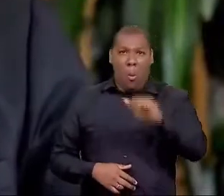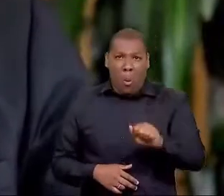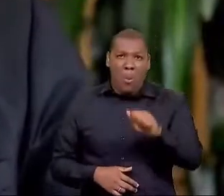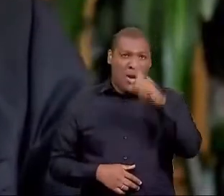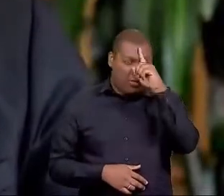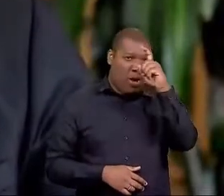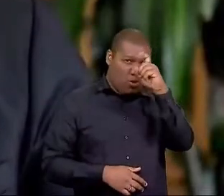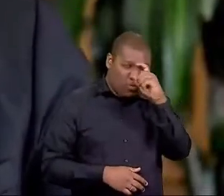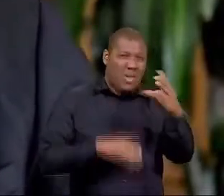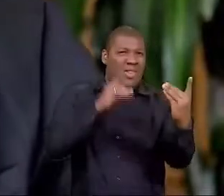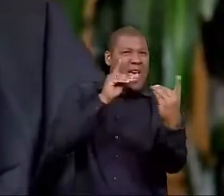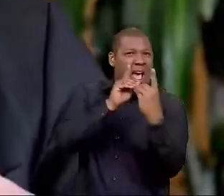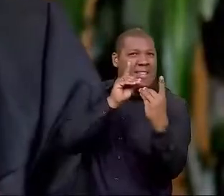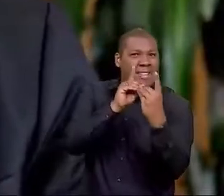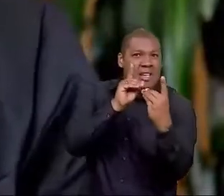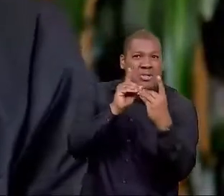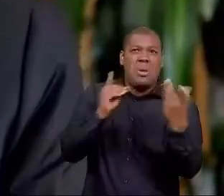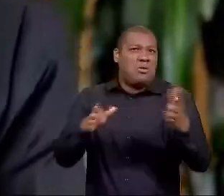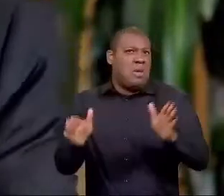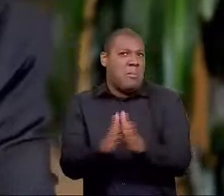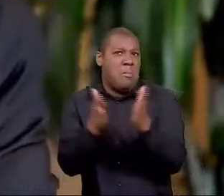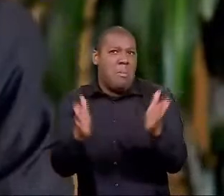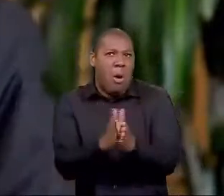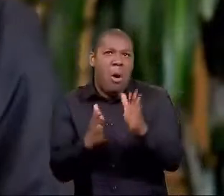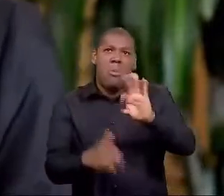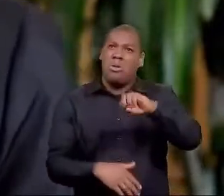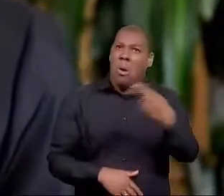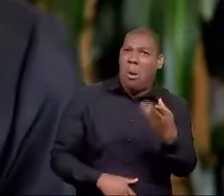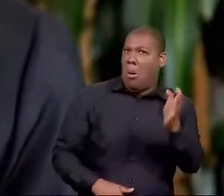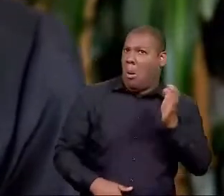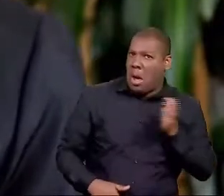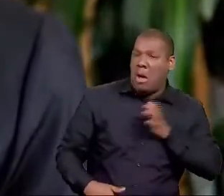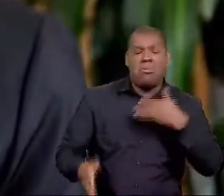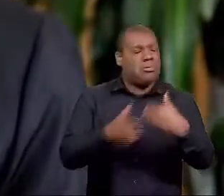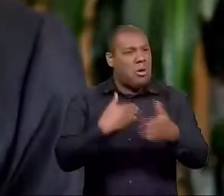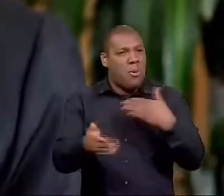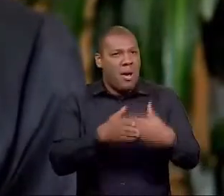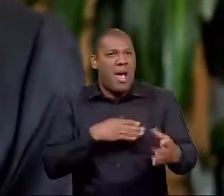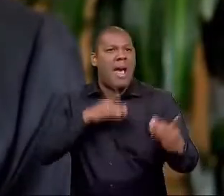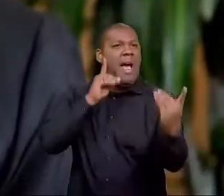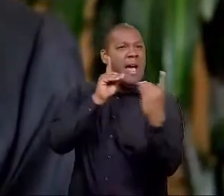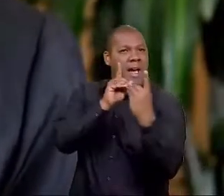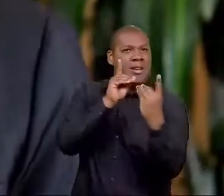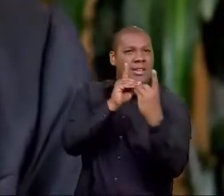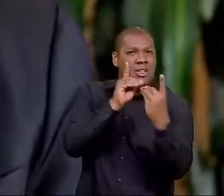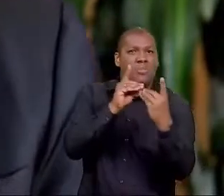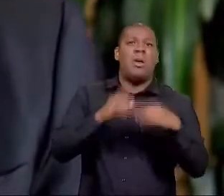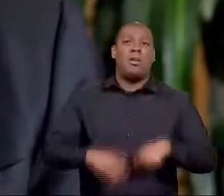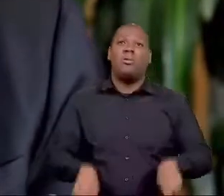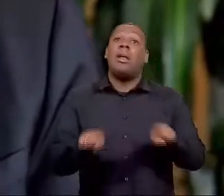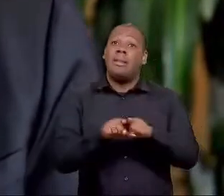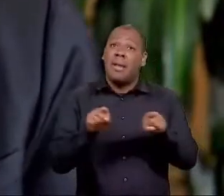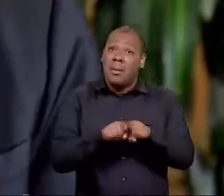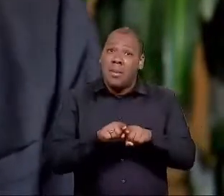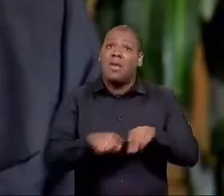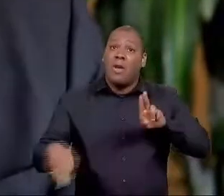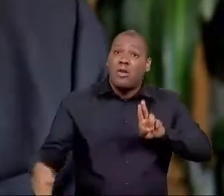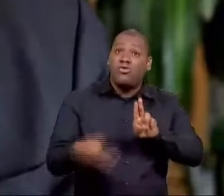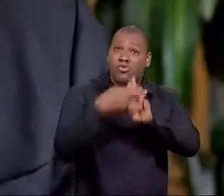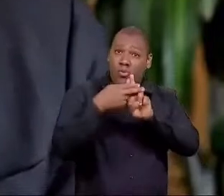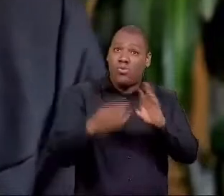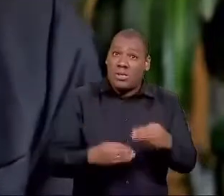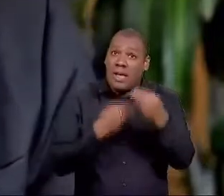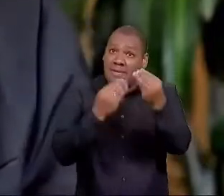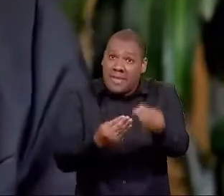tratado. E ainda recebe muitas vezes o remédio de graça. Você tem 18 vacinas de graça. É isso, você tem um monte